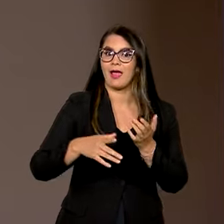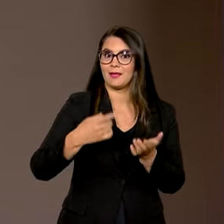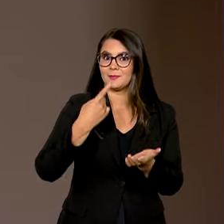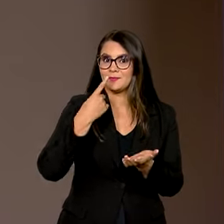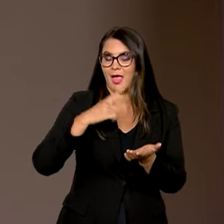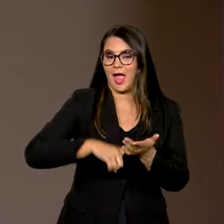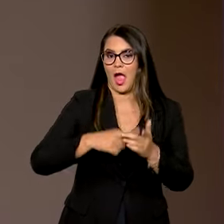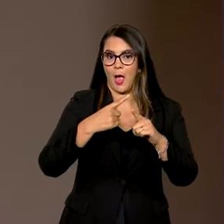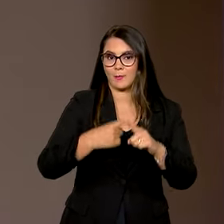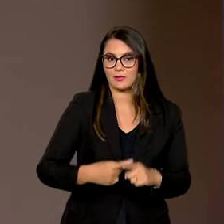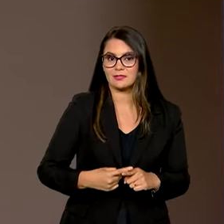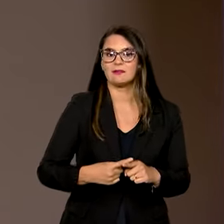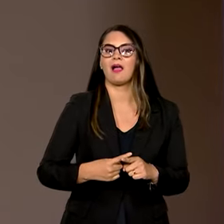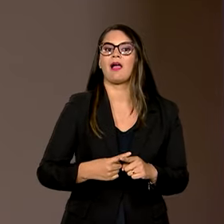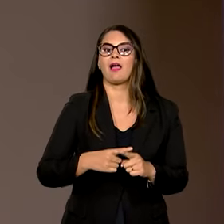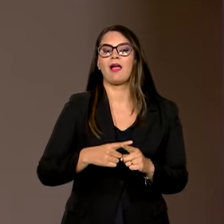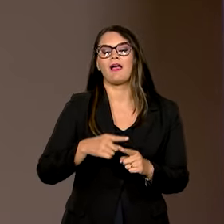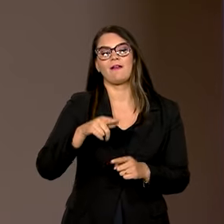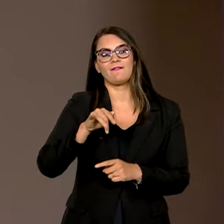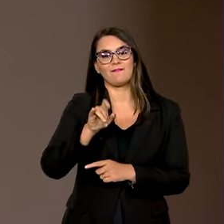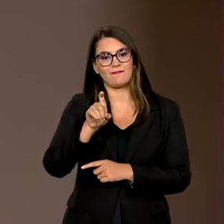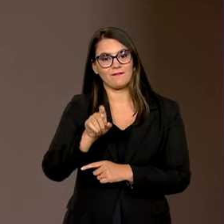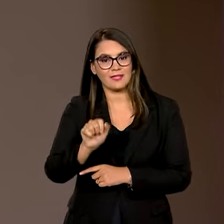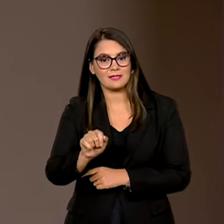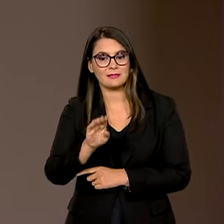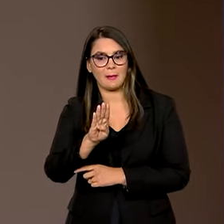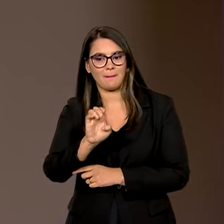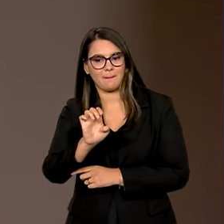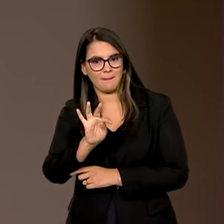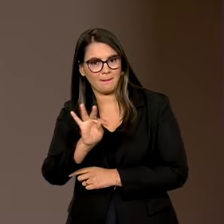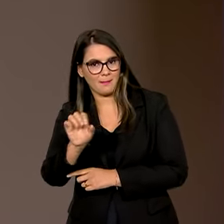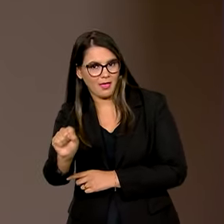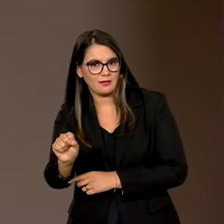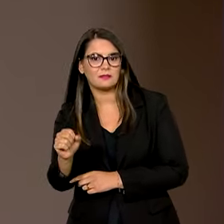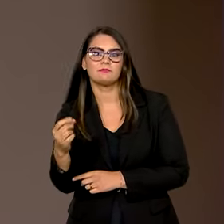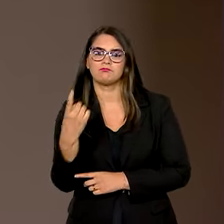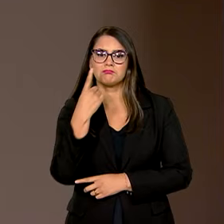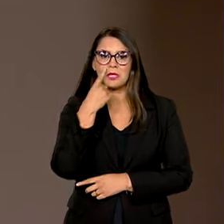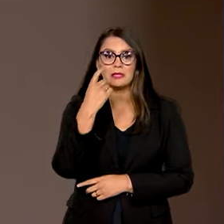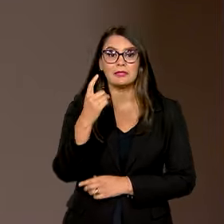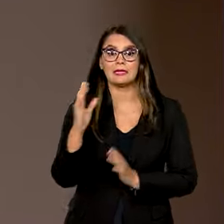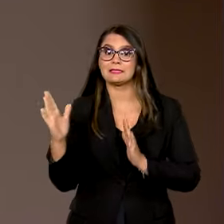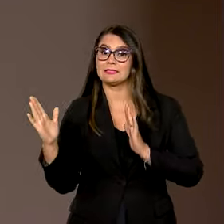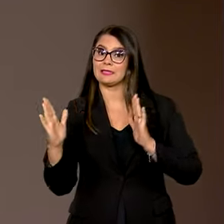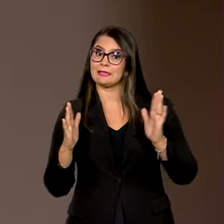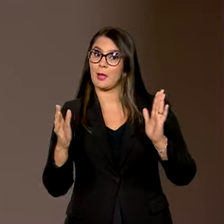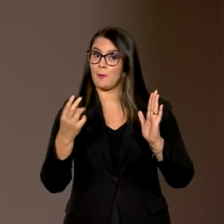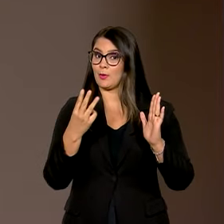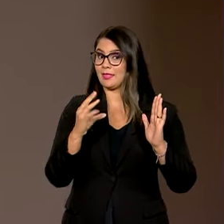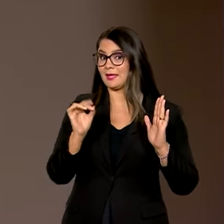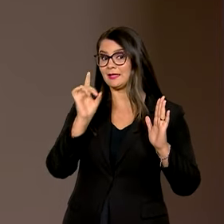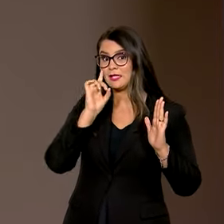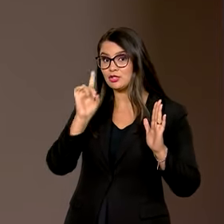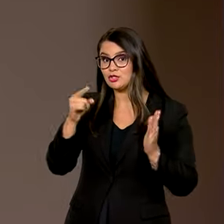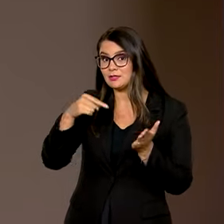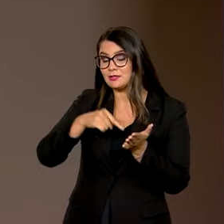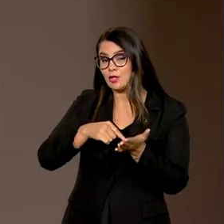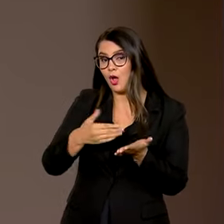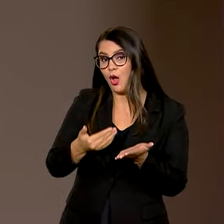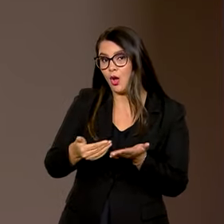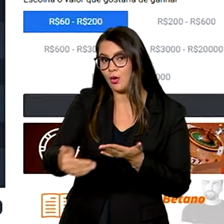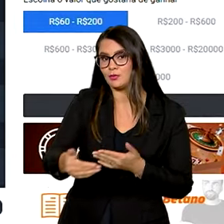de apostas de cota fixa conhecido como bets devem expressar interesse no prazo de 30 dias a contar da data